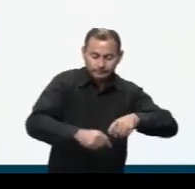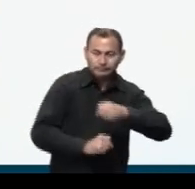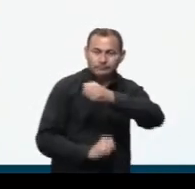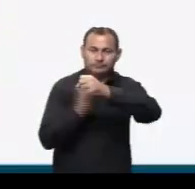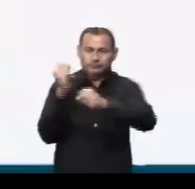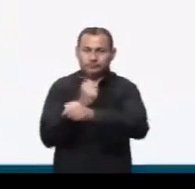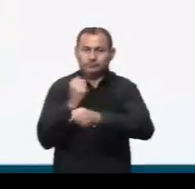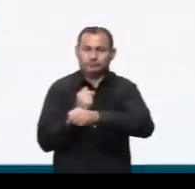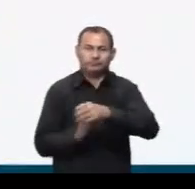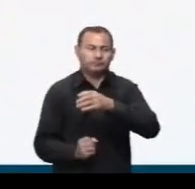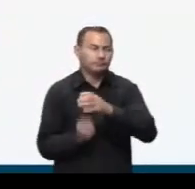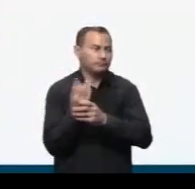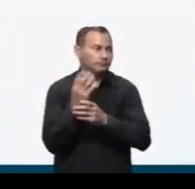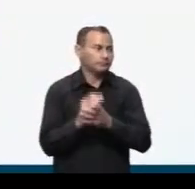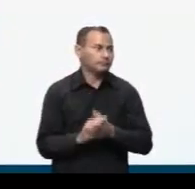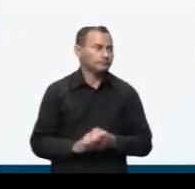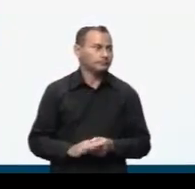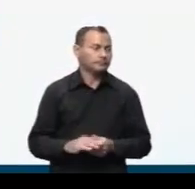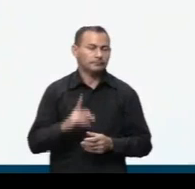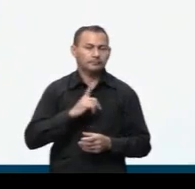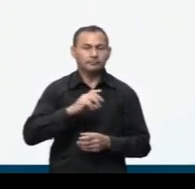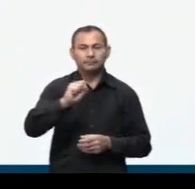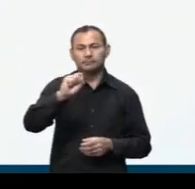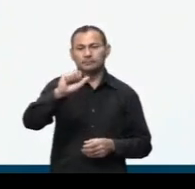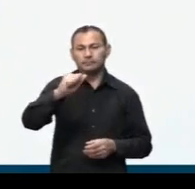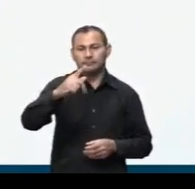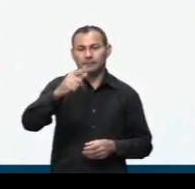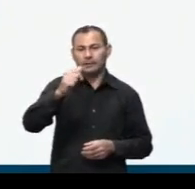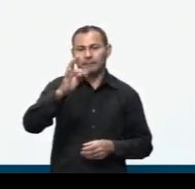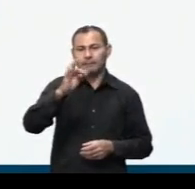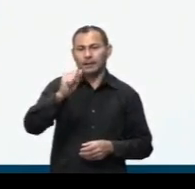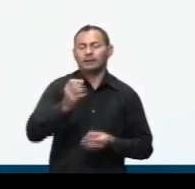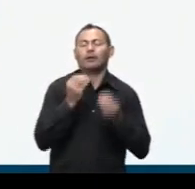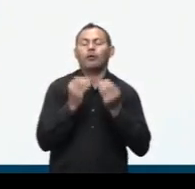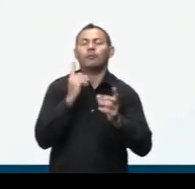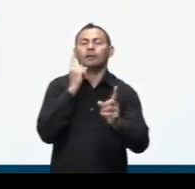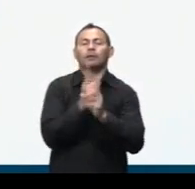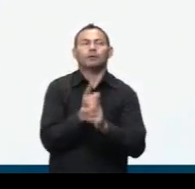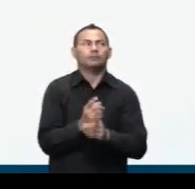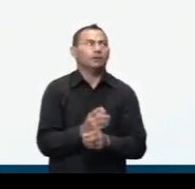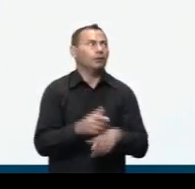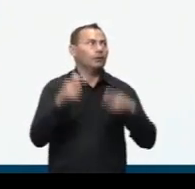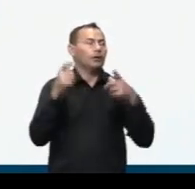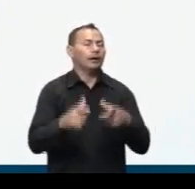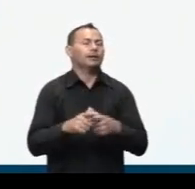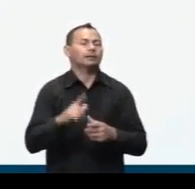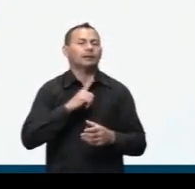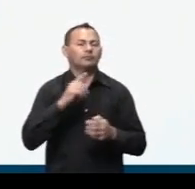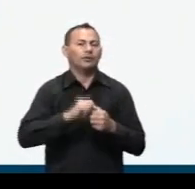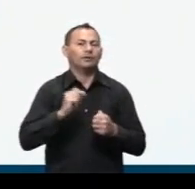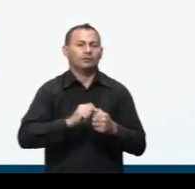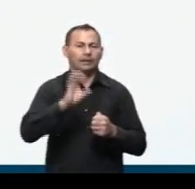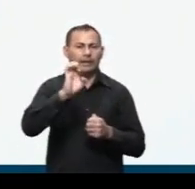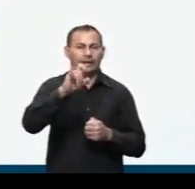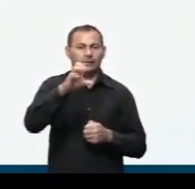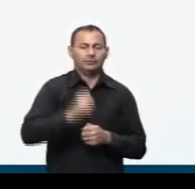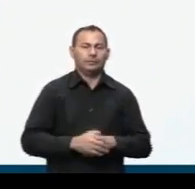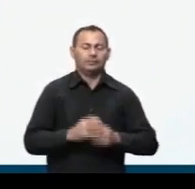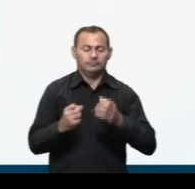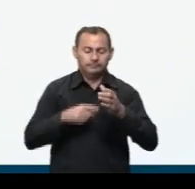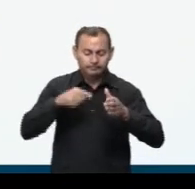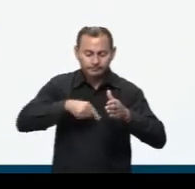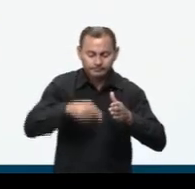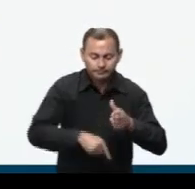edificaçãozinha, ok? Tinha sapata, mas daí como é que eu encontro o local que eu tenho que fazer o eixo dessa minha